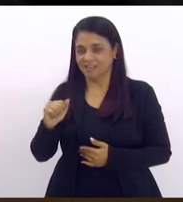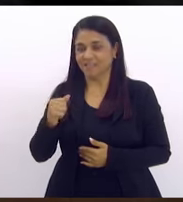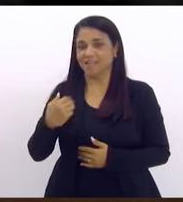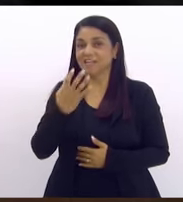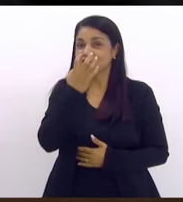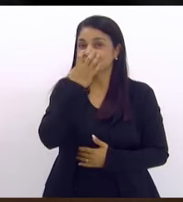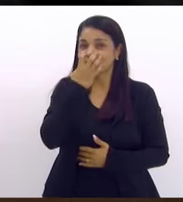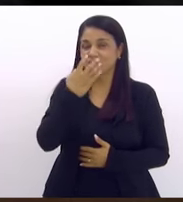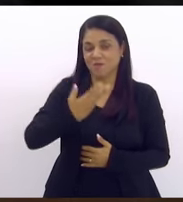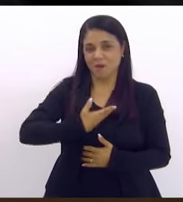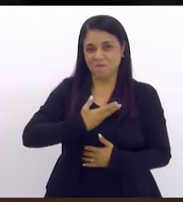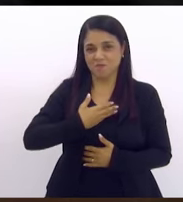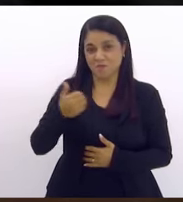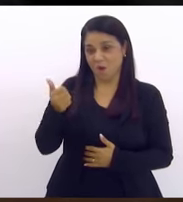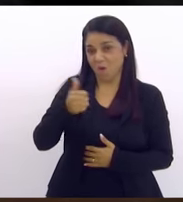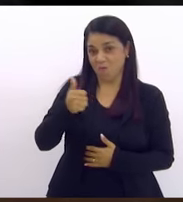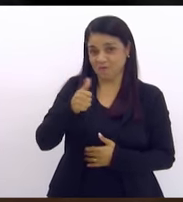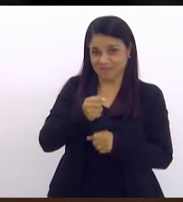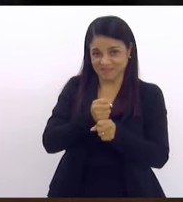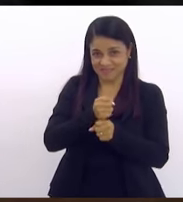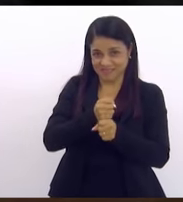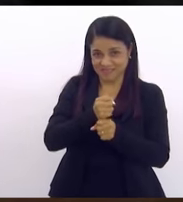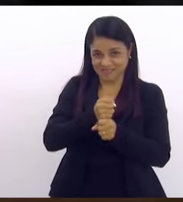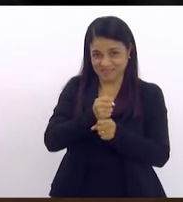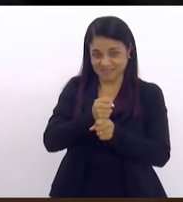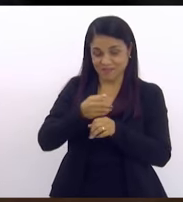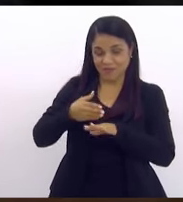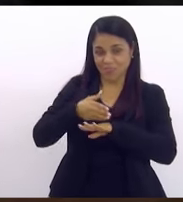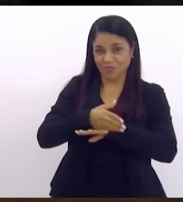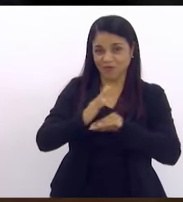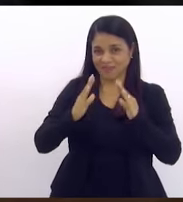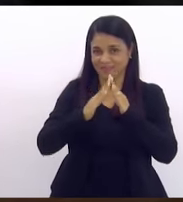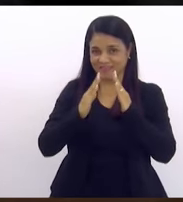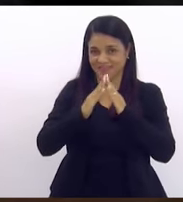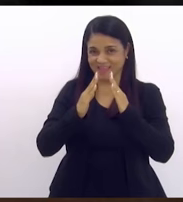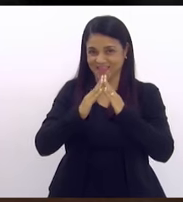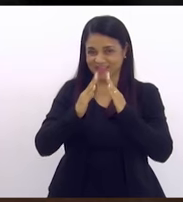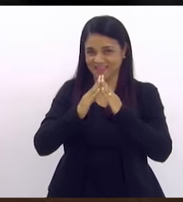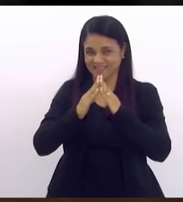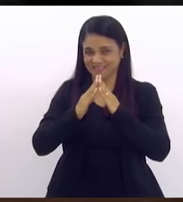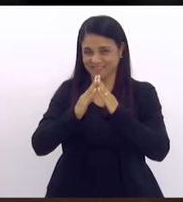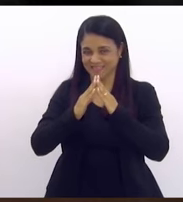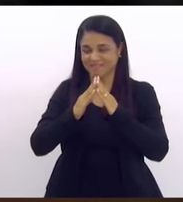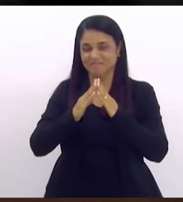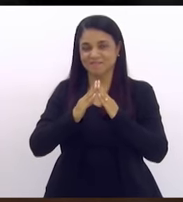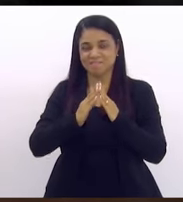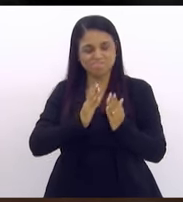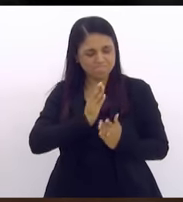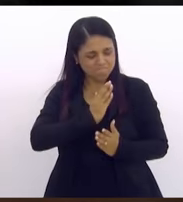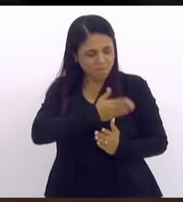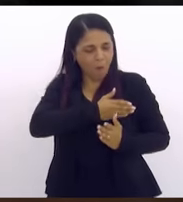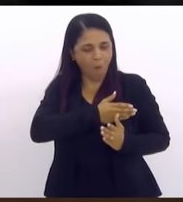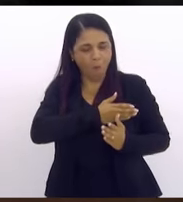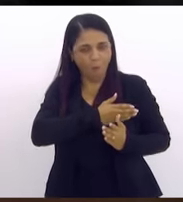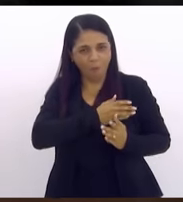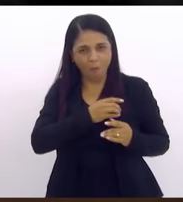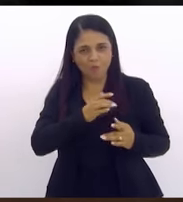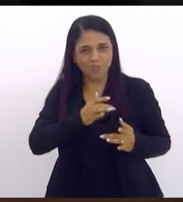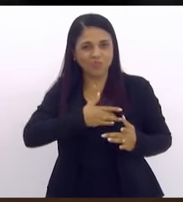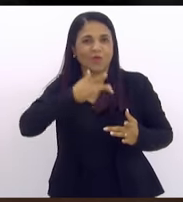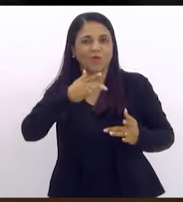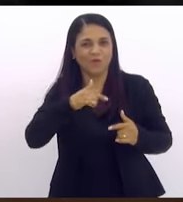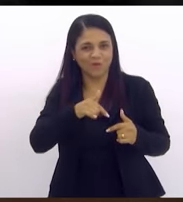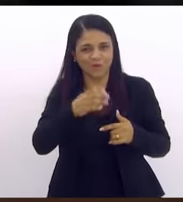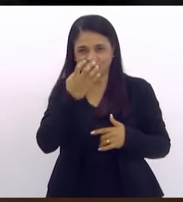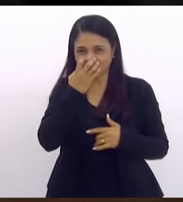anos para entrar na pela porta da casa e instalar-se no coração de a invocação de